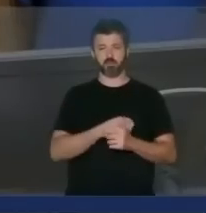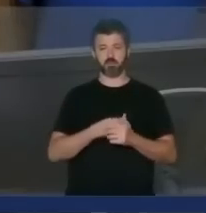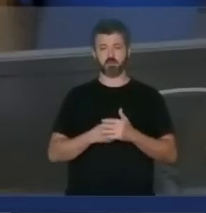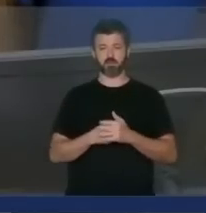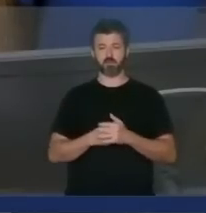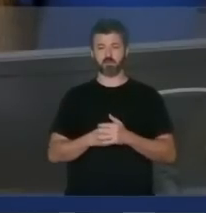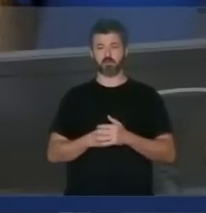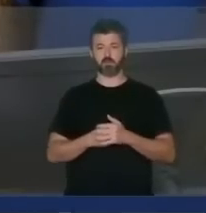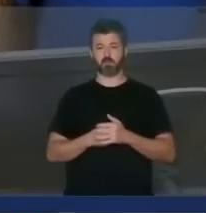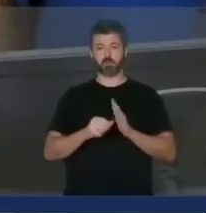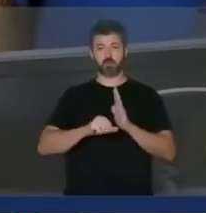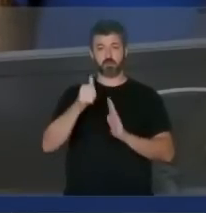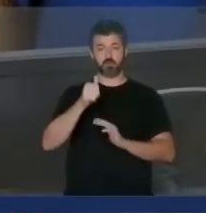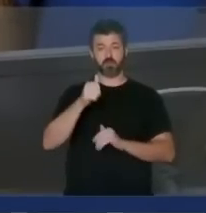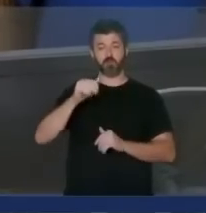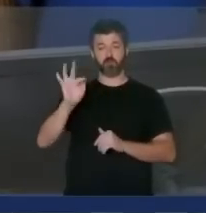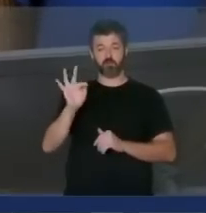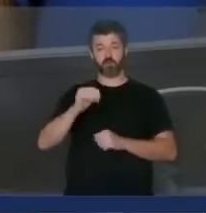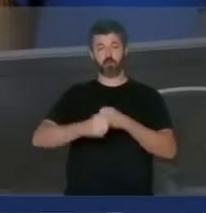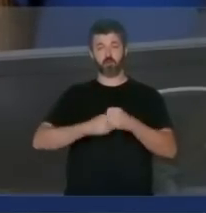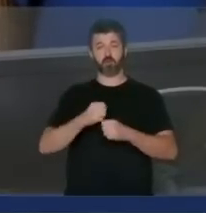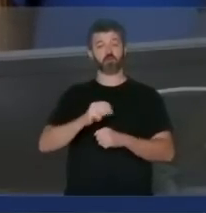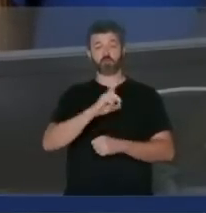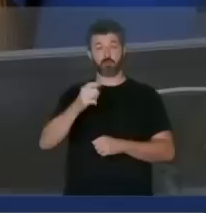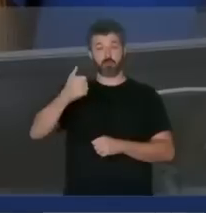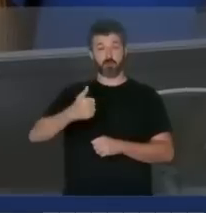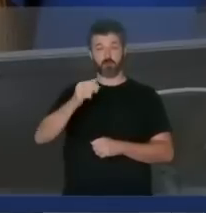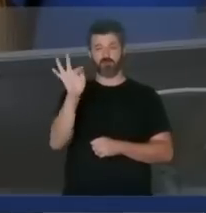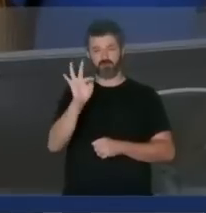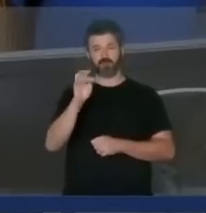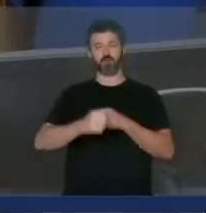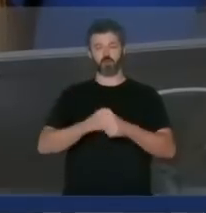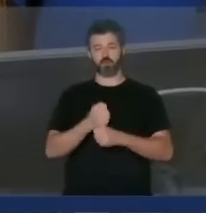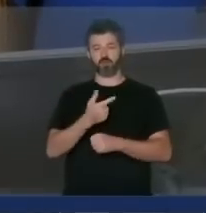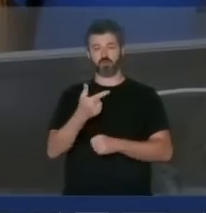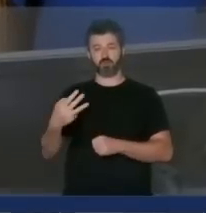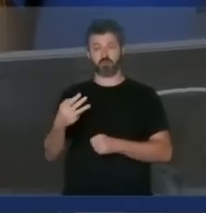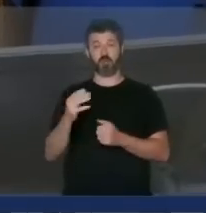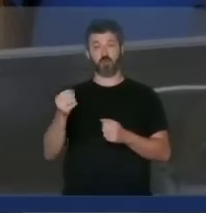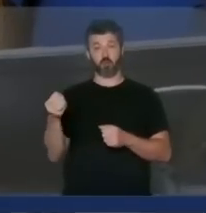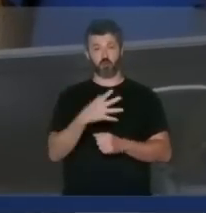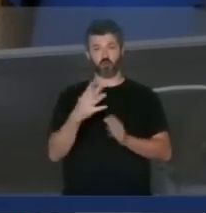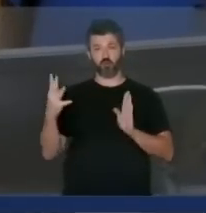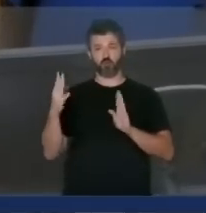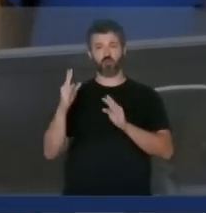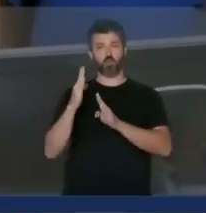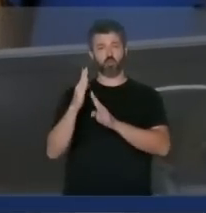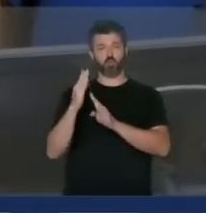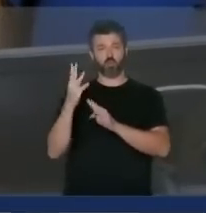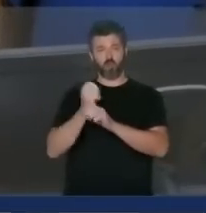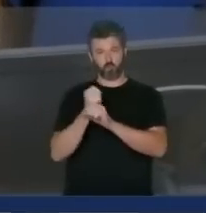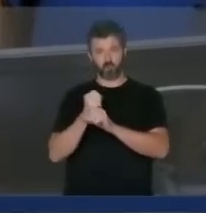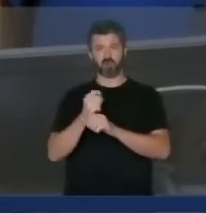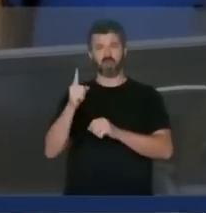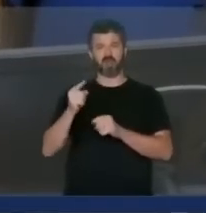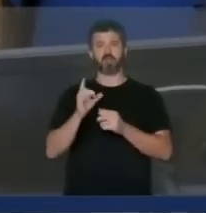este 1º de fevereiro de 23 representa muito mais do que... Seguimos ouvindo o presidente da Câmara, Arthur Lira, reeleito há poucos instantes. ...que é um ritual do reinício